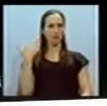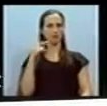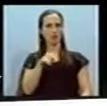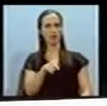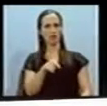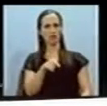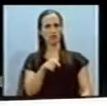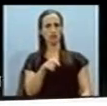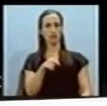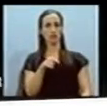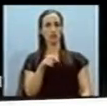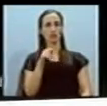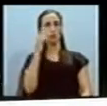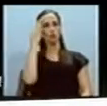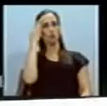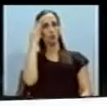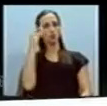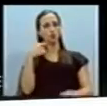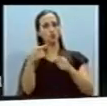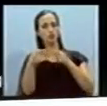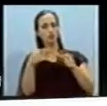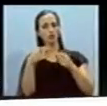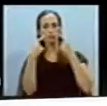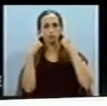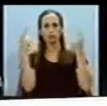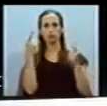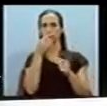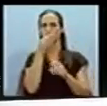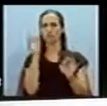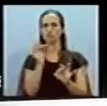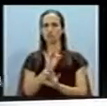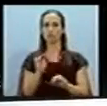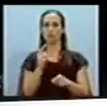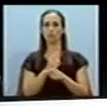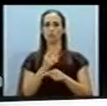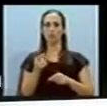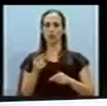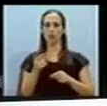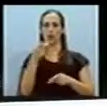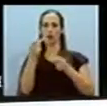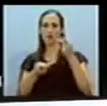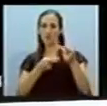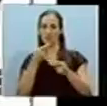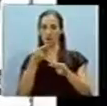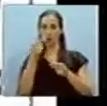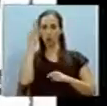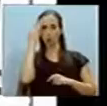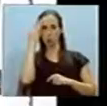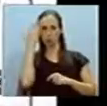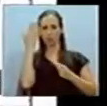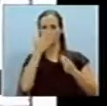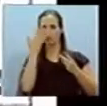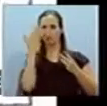ou melhor, os dados revelados pelo Kepler mostraram uma coisa extraordinária. É que quando analisaram os dados de alguns dias do Kepler, desta